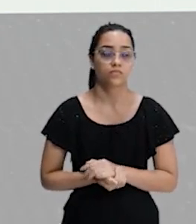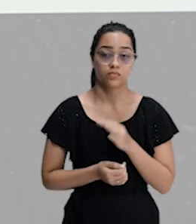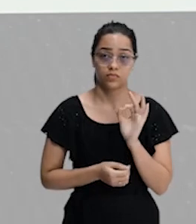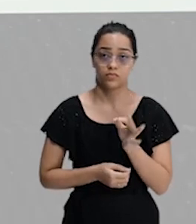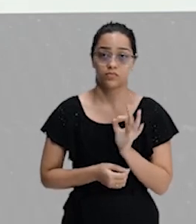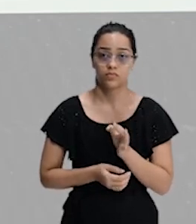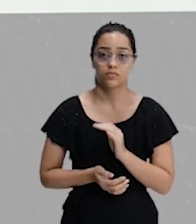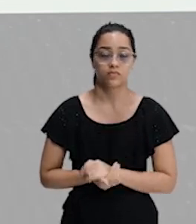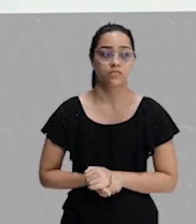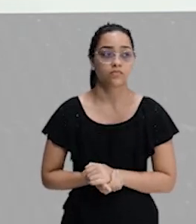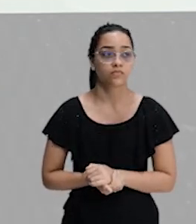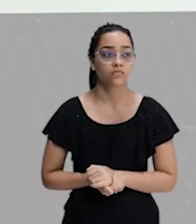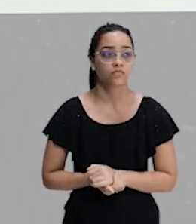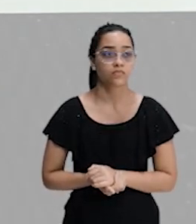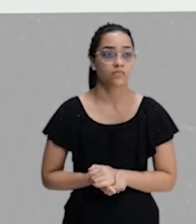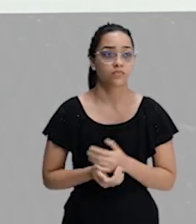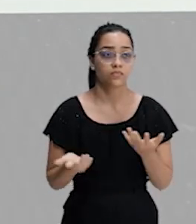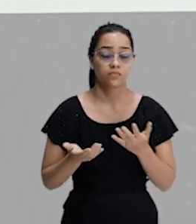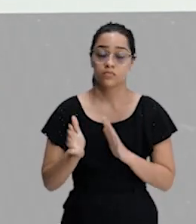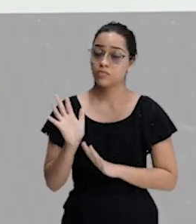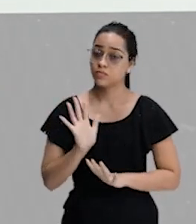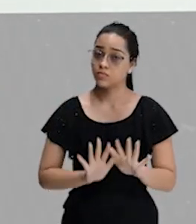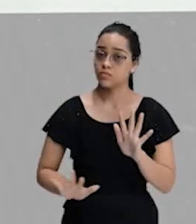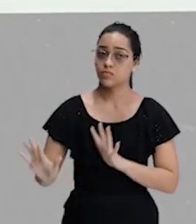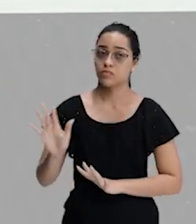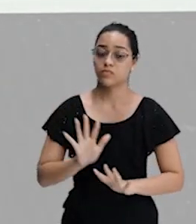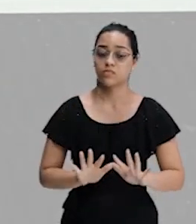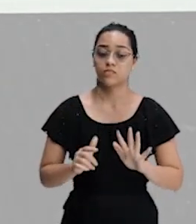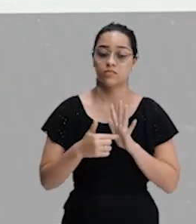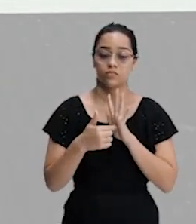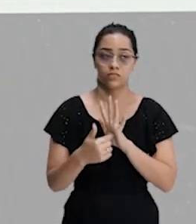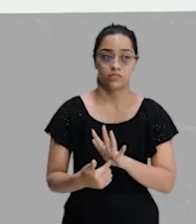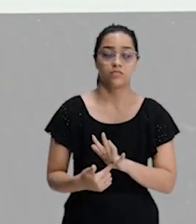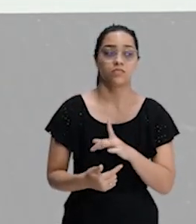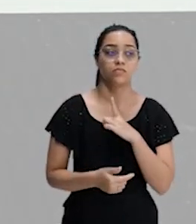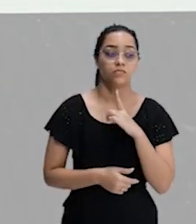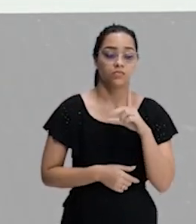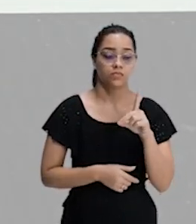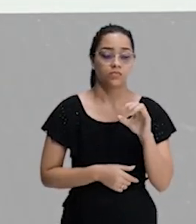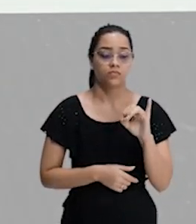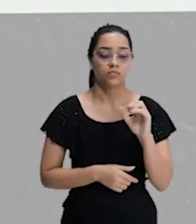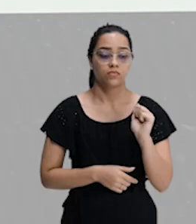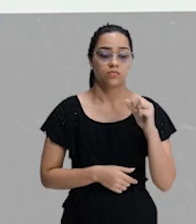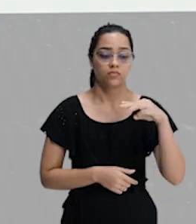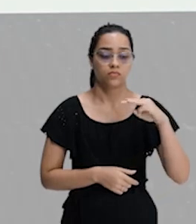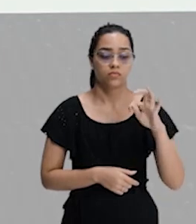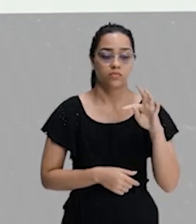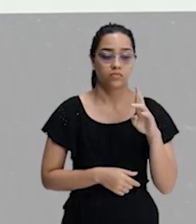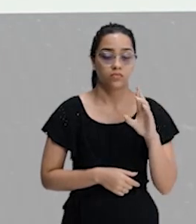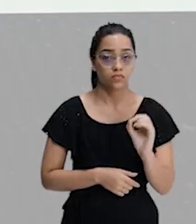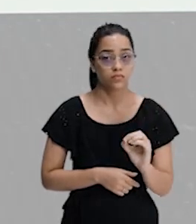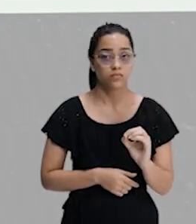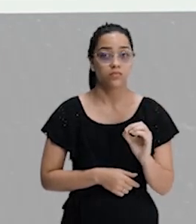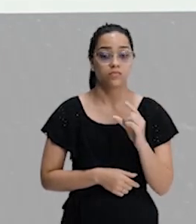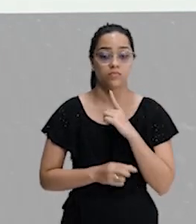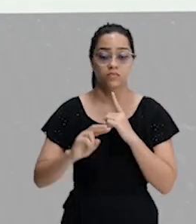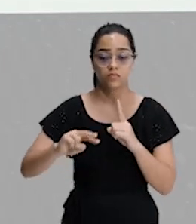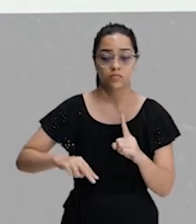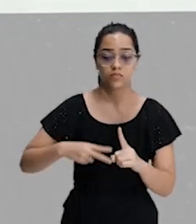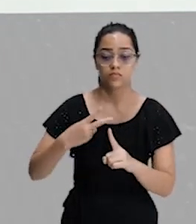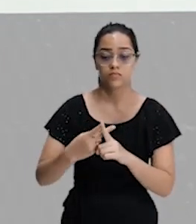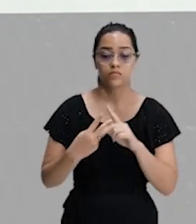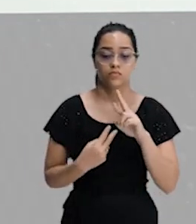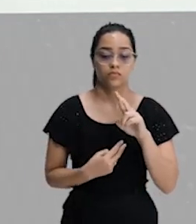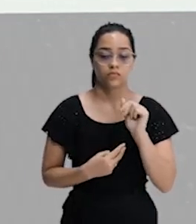Certo? Olha só. Agora tomem cuidado. O que ele deu aqui é o diâmetro. Tá? O diâmetro é o dobro do